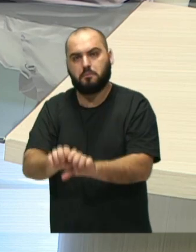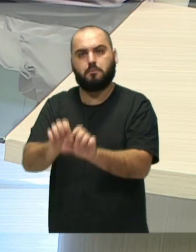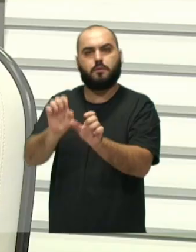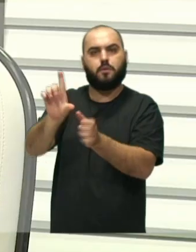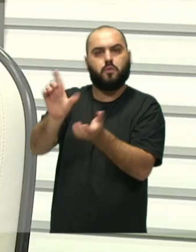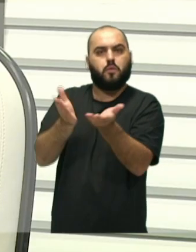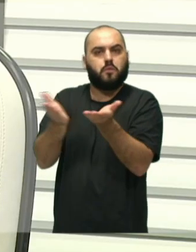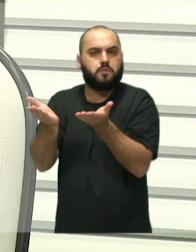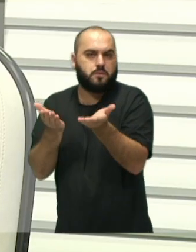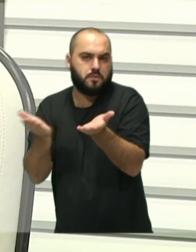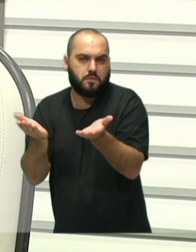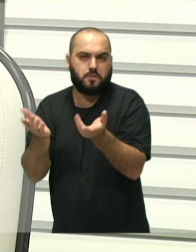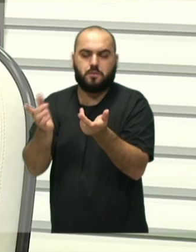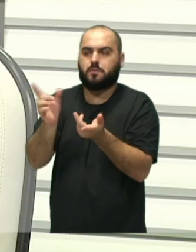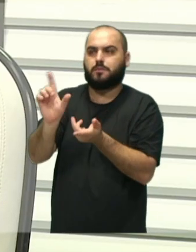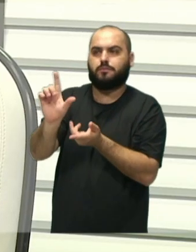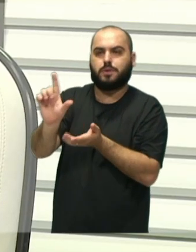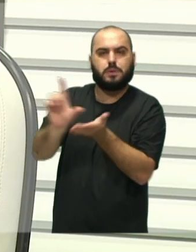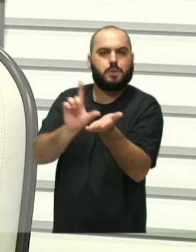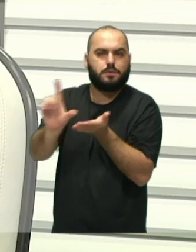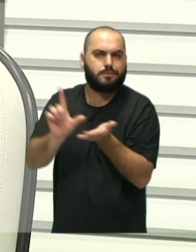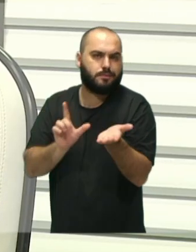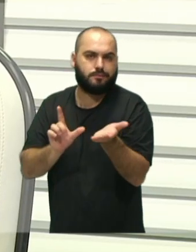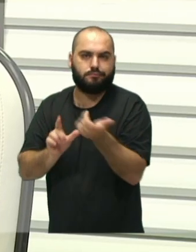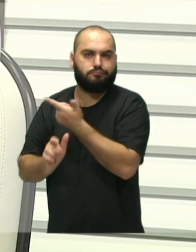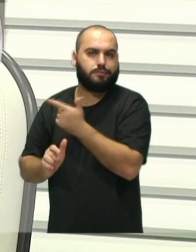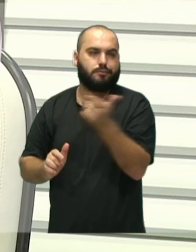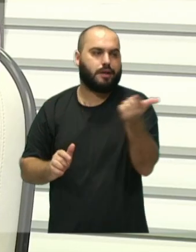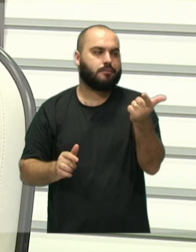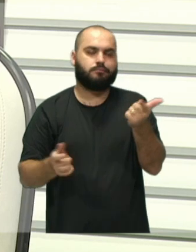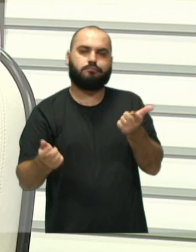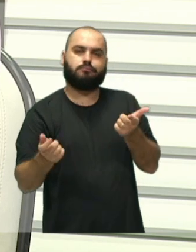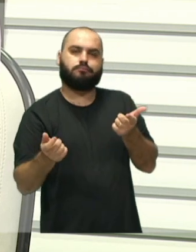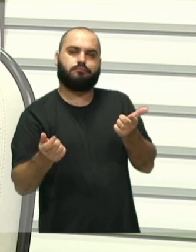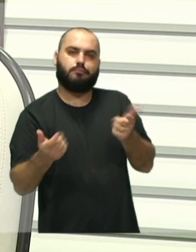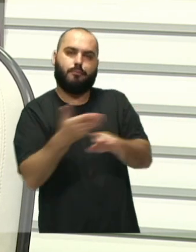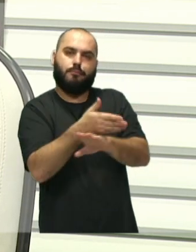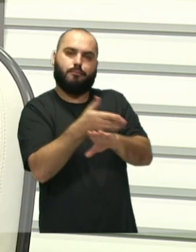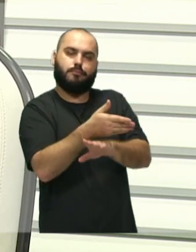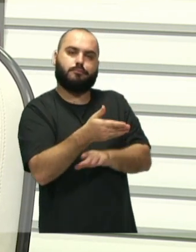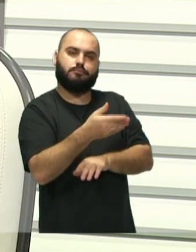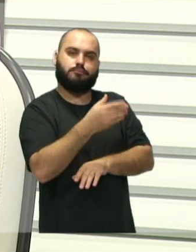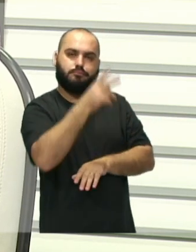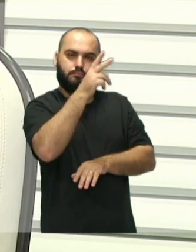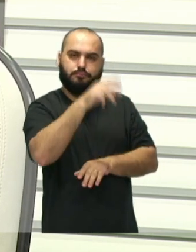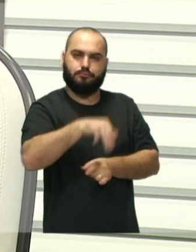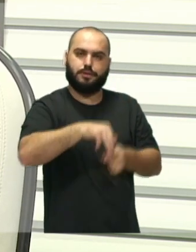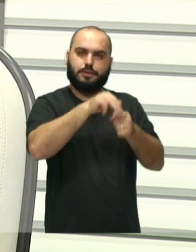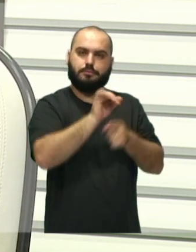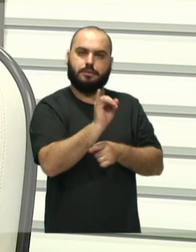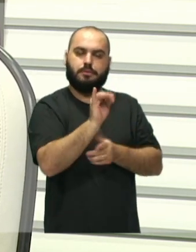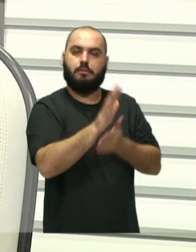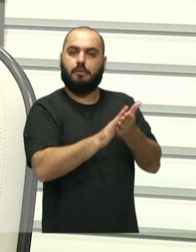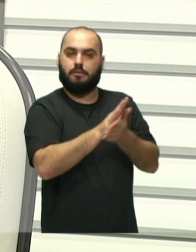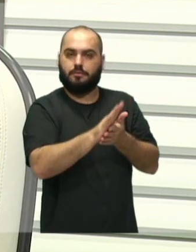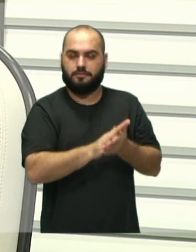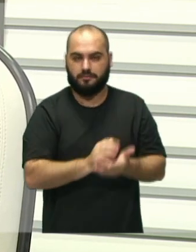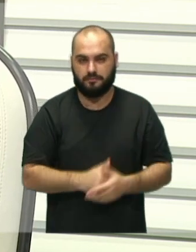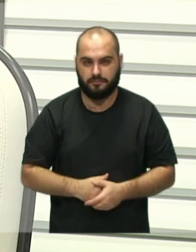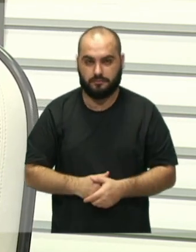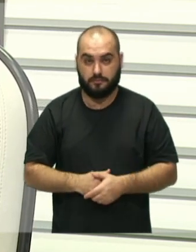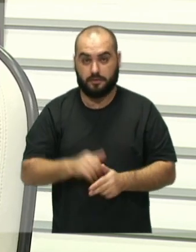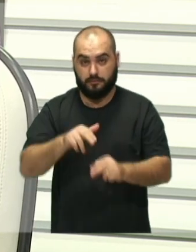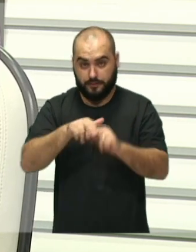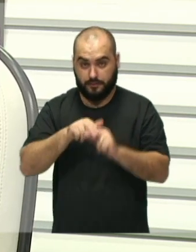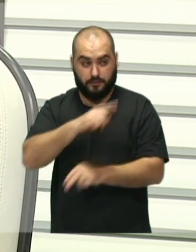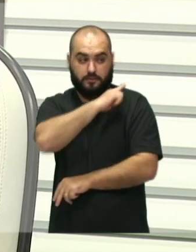logística de outras situações e não da contrapartida então entendemos que a autoridade portuária nesse modelo que